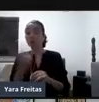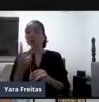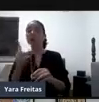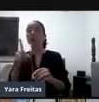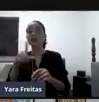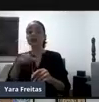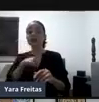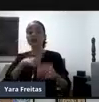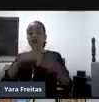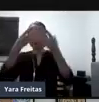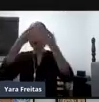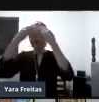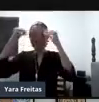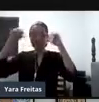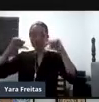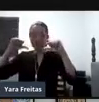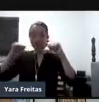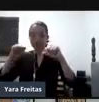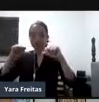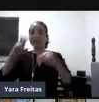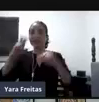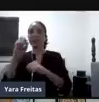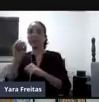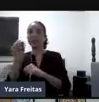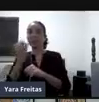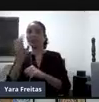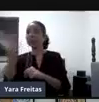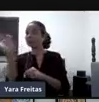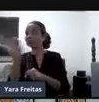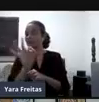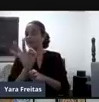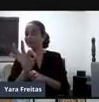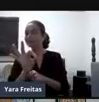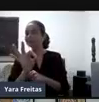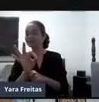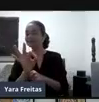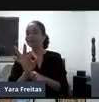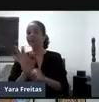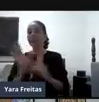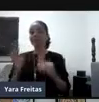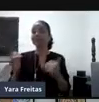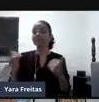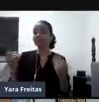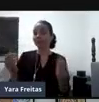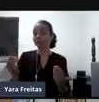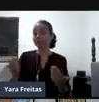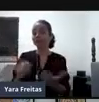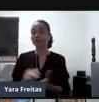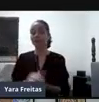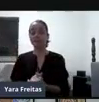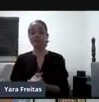de 58%, tá? Então, os